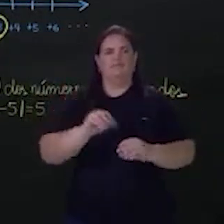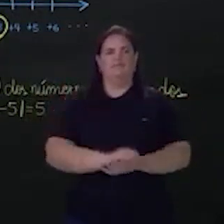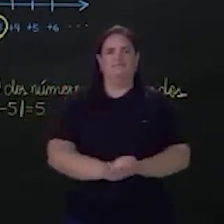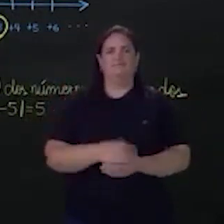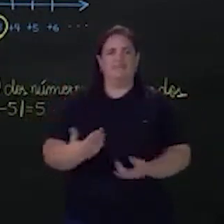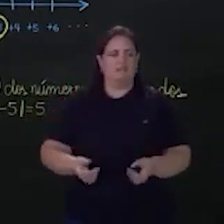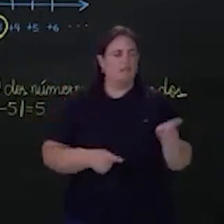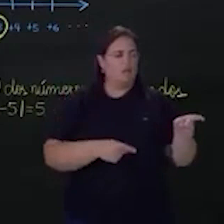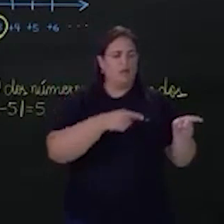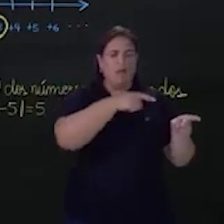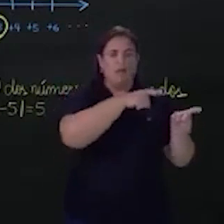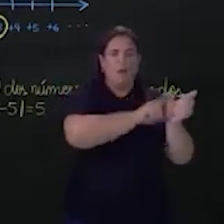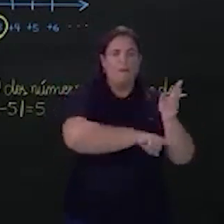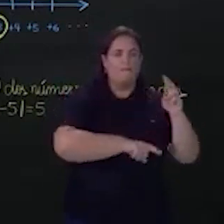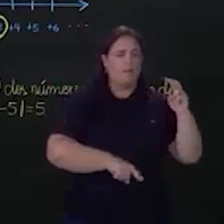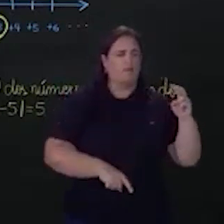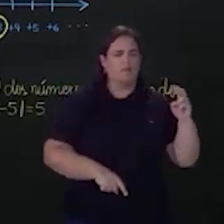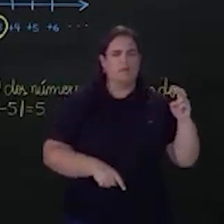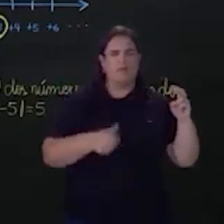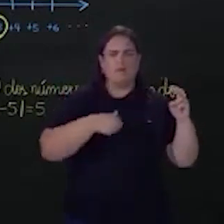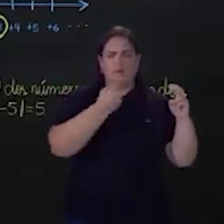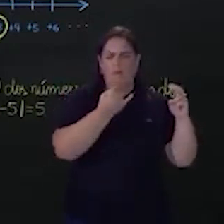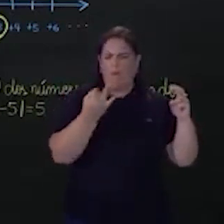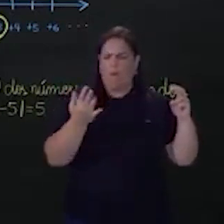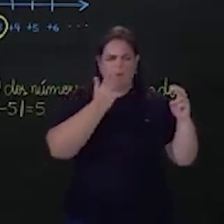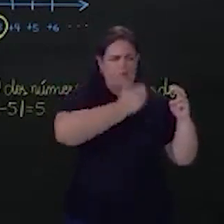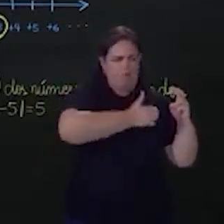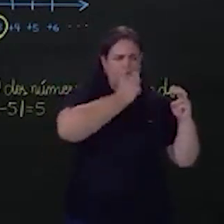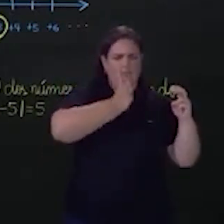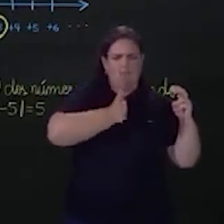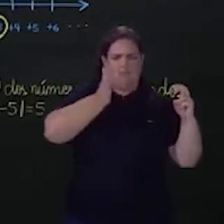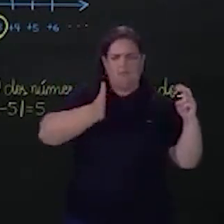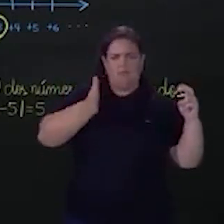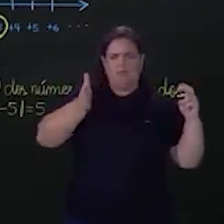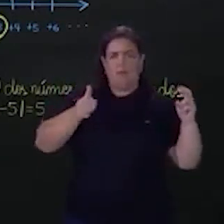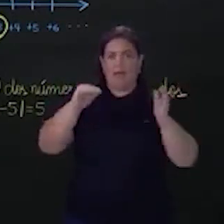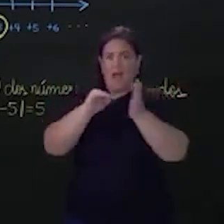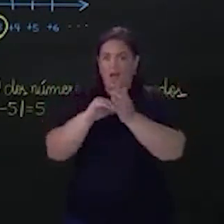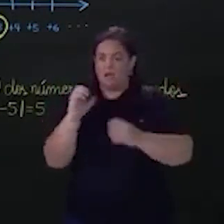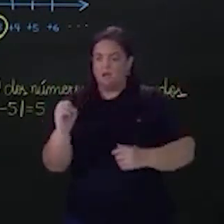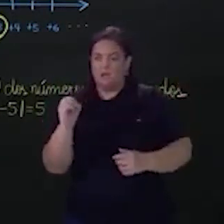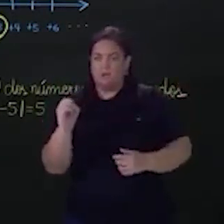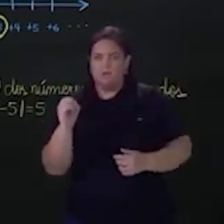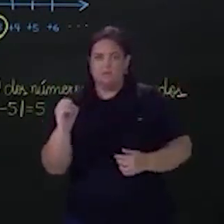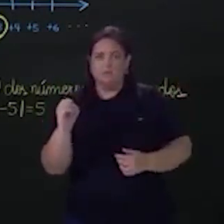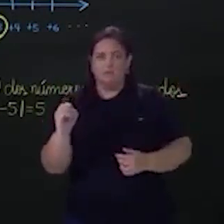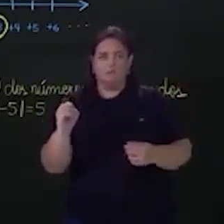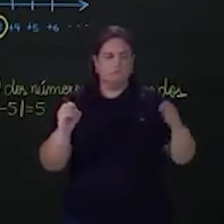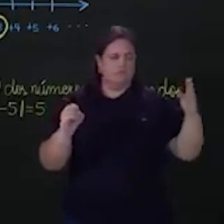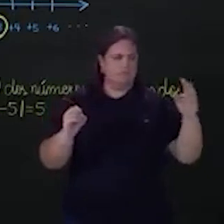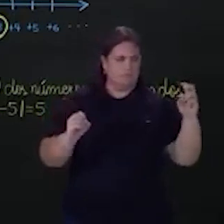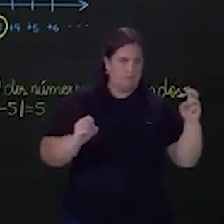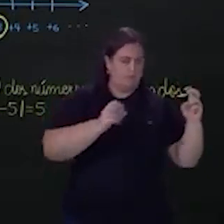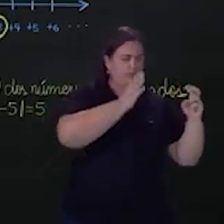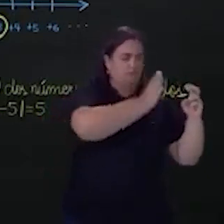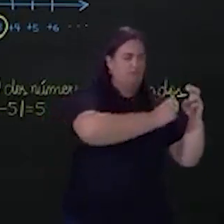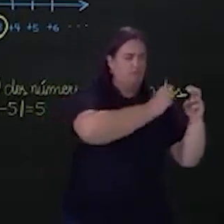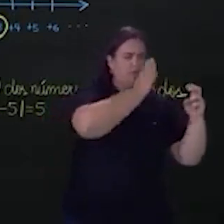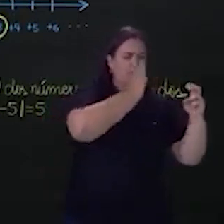gente contar a quantidade de traços que eu vou andar a partir dele até o zero, reparem, eu vou andar